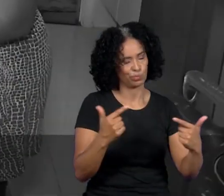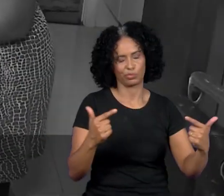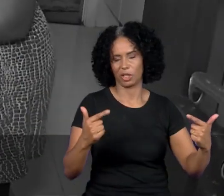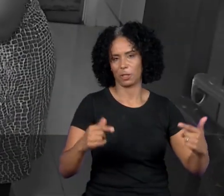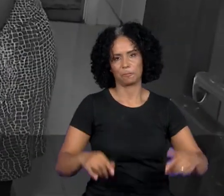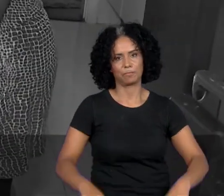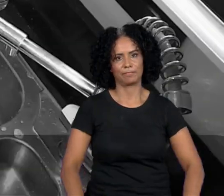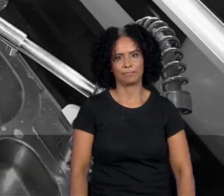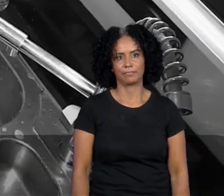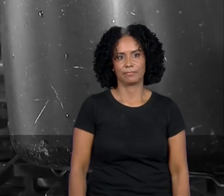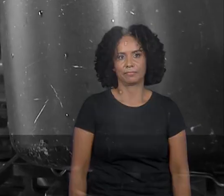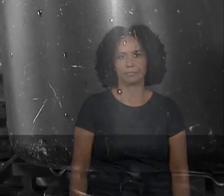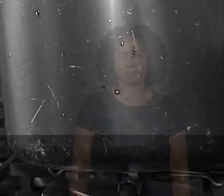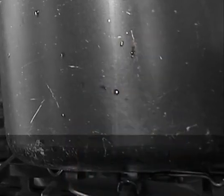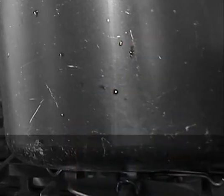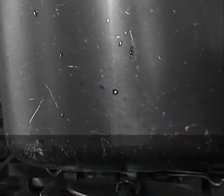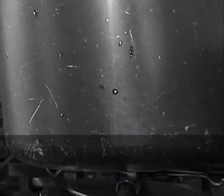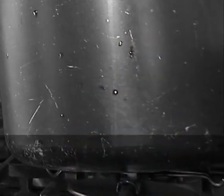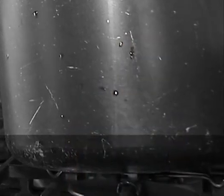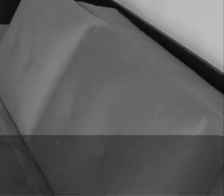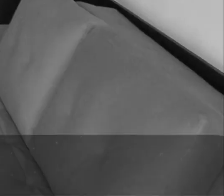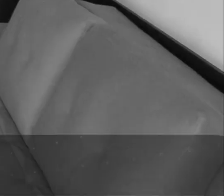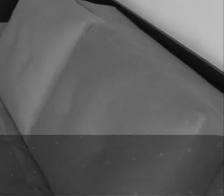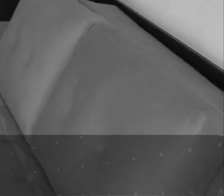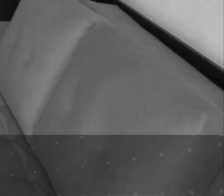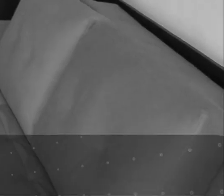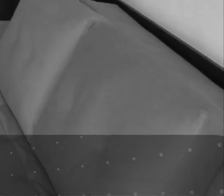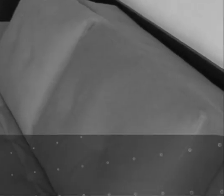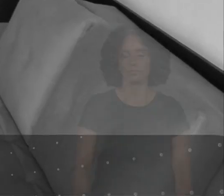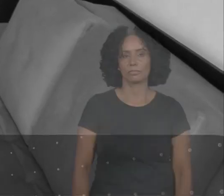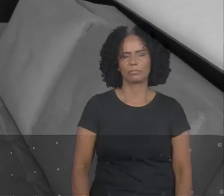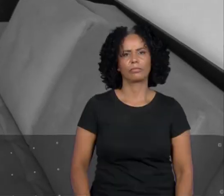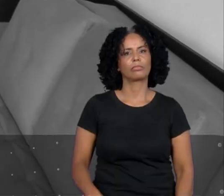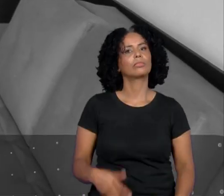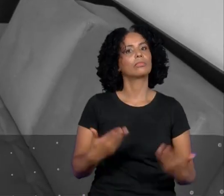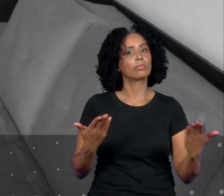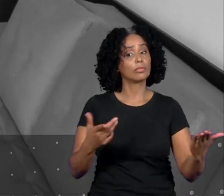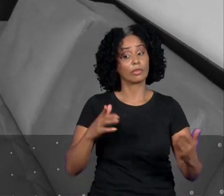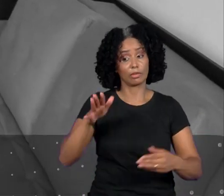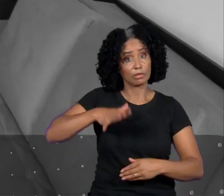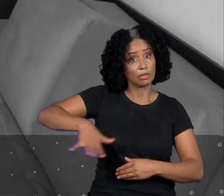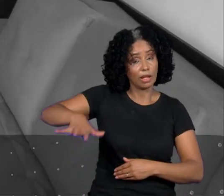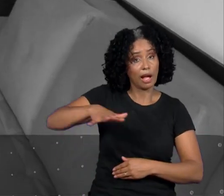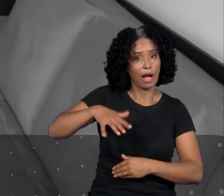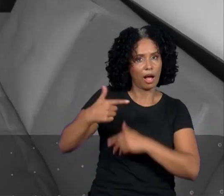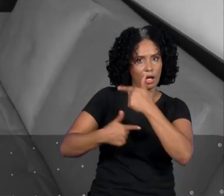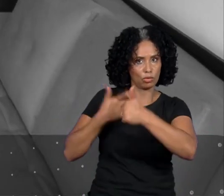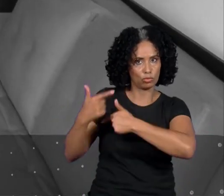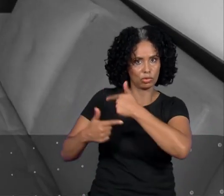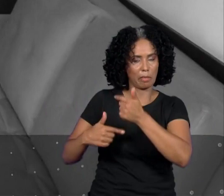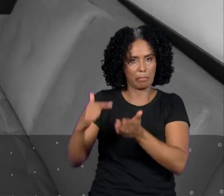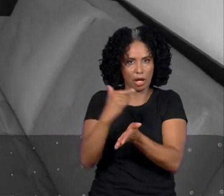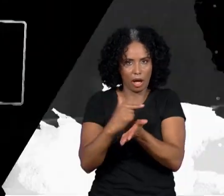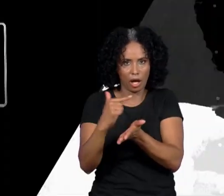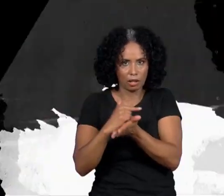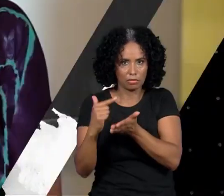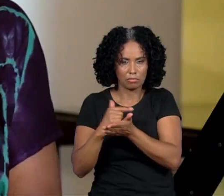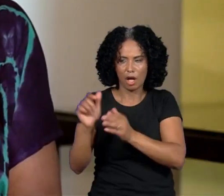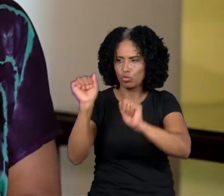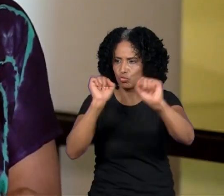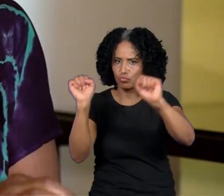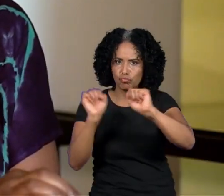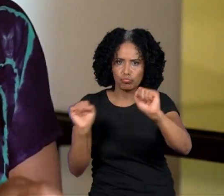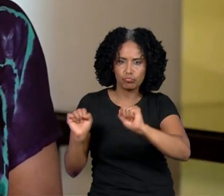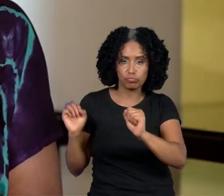Num contexto atual que se verifica ainda